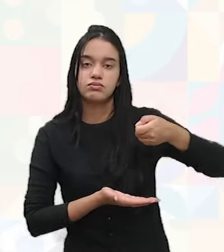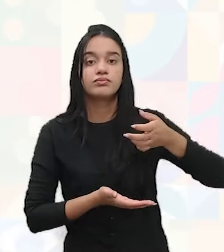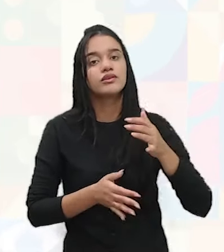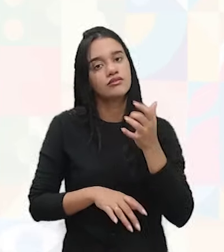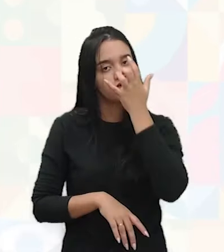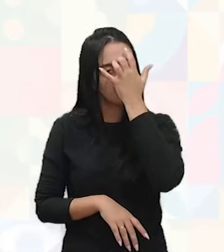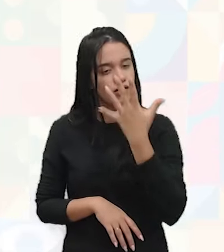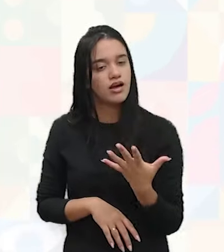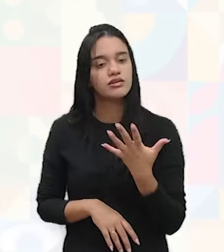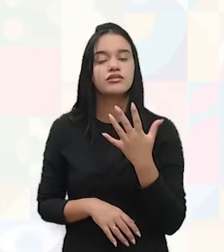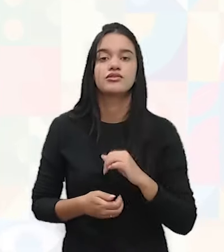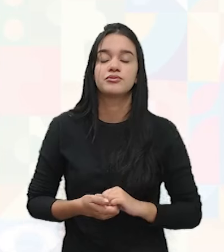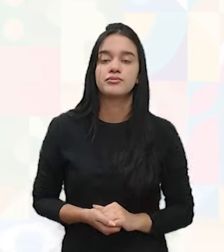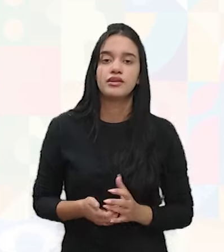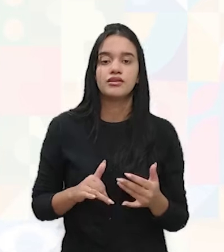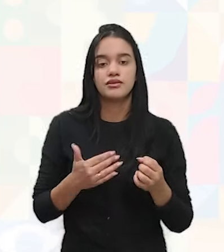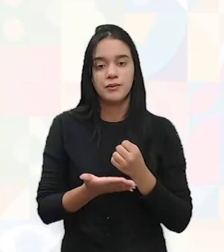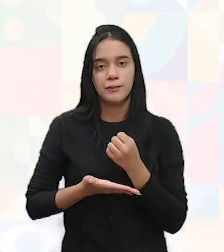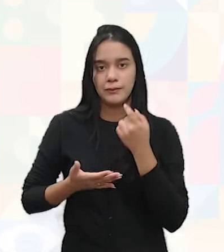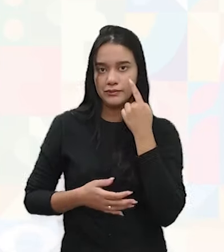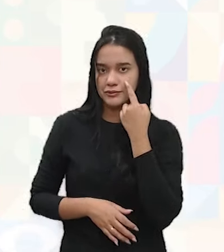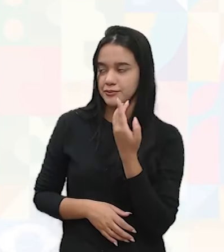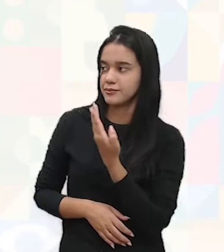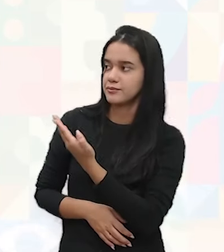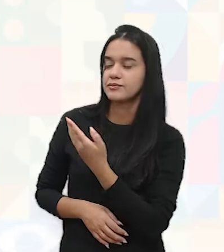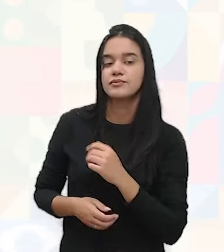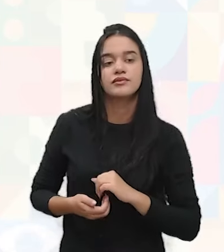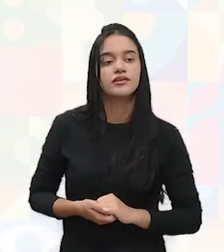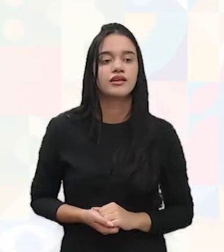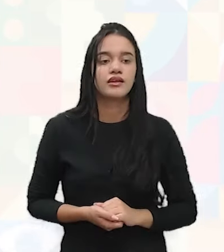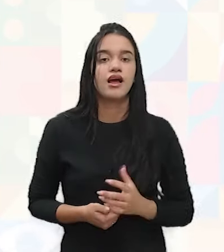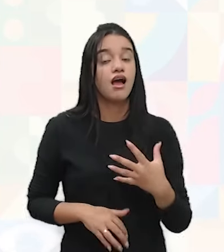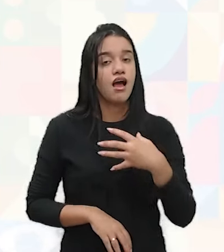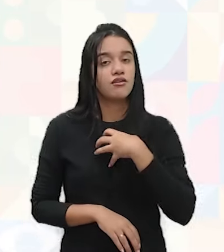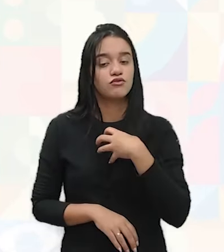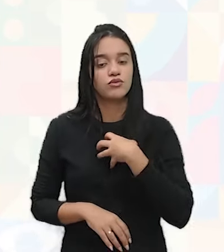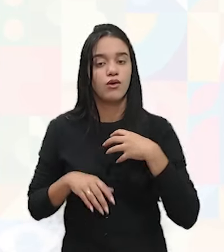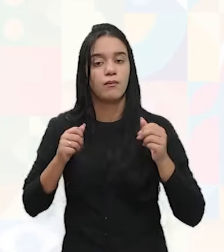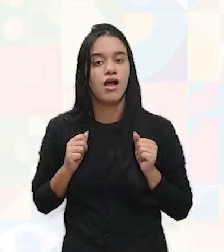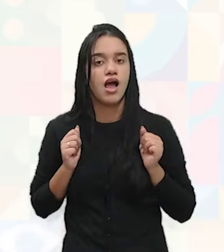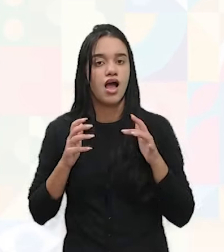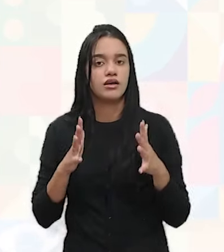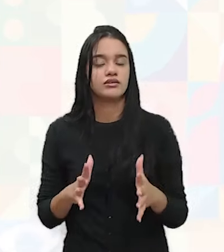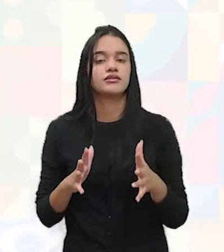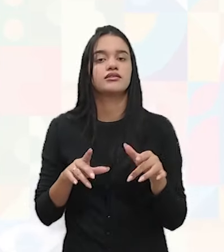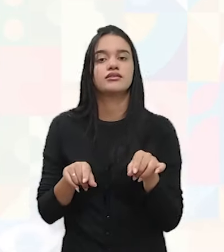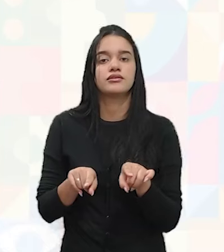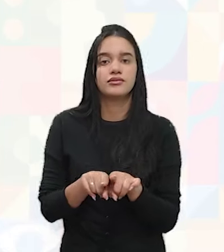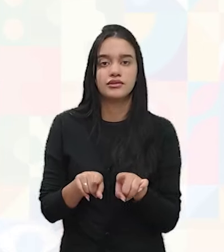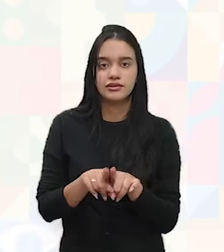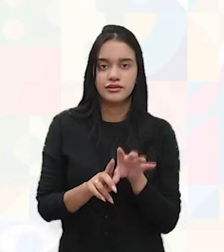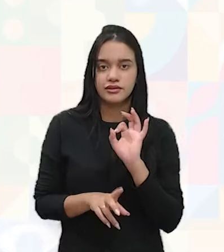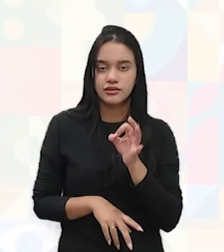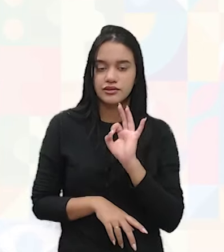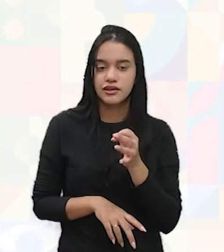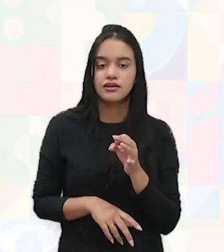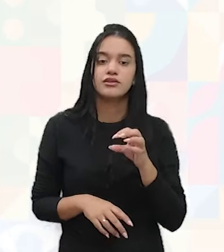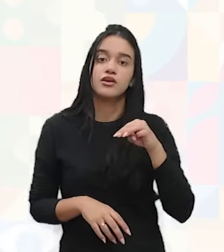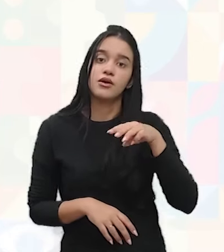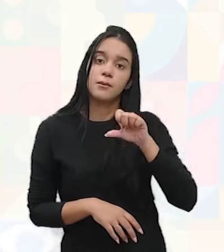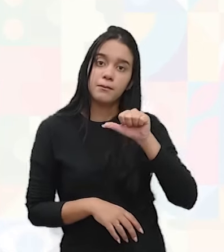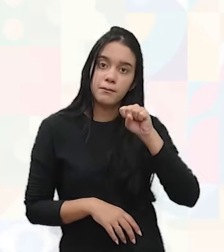a classificação é basicamente quanto a isso tá quanto ao agente a forma de ação a forma de pressurização e a massa total